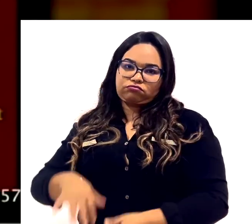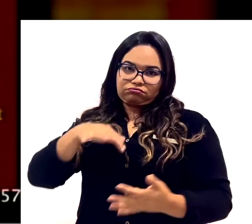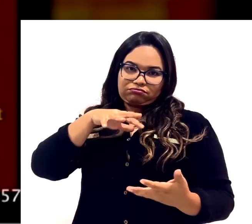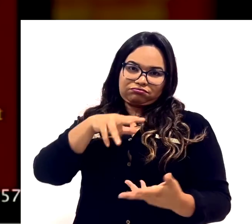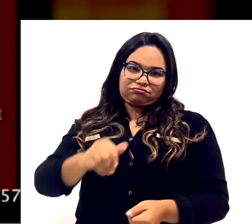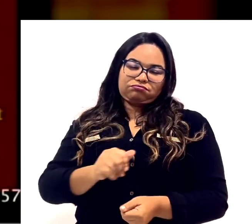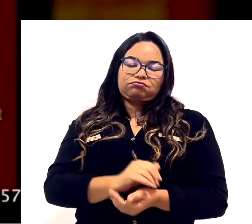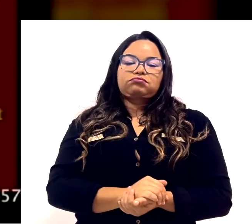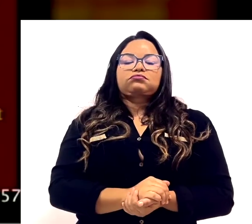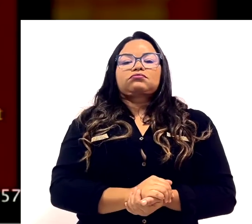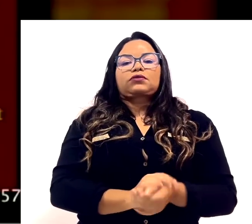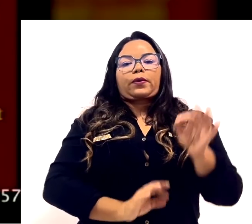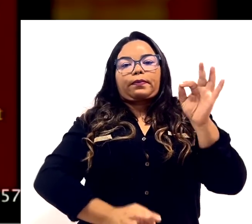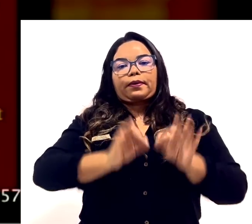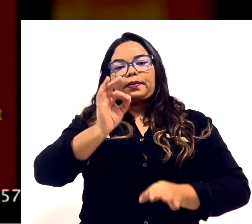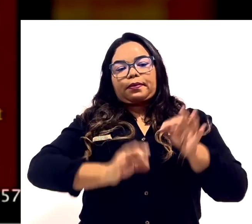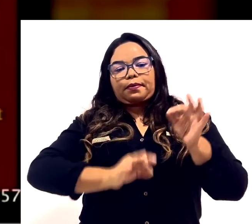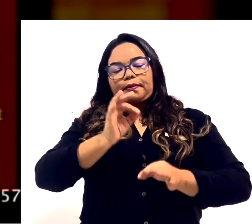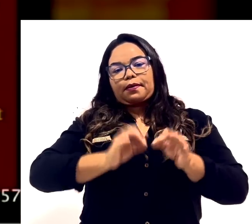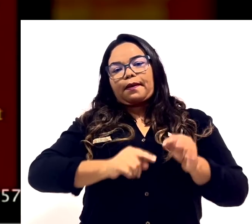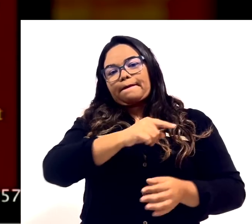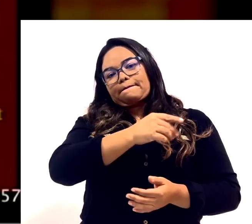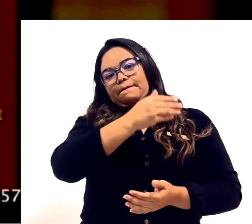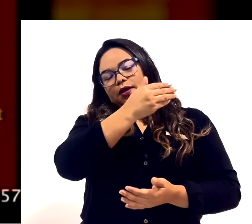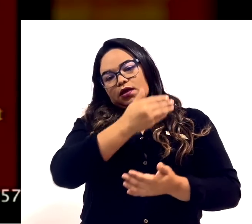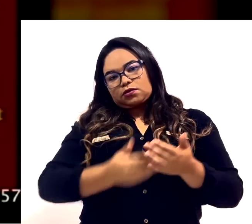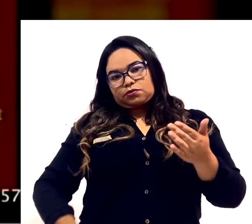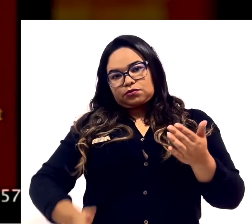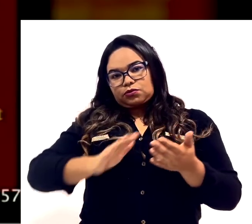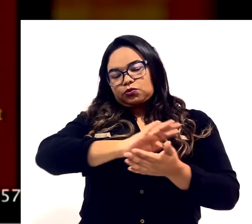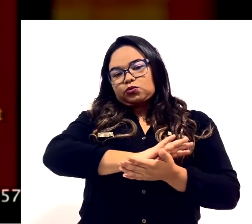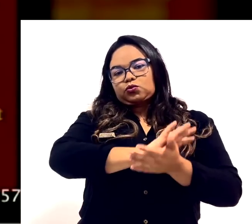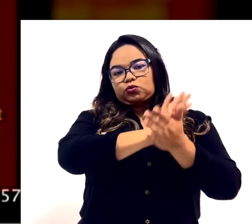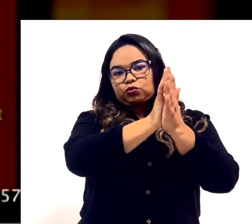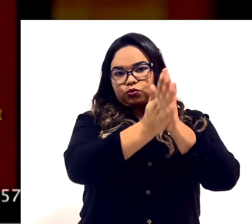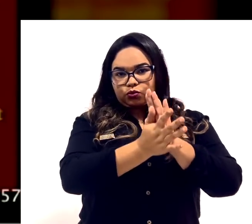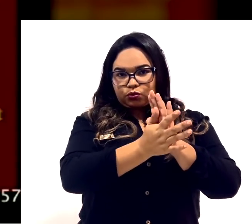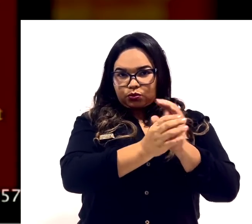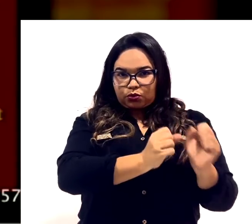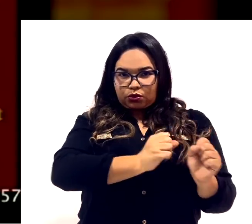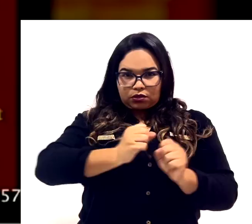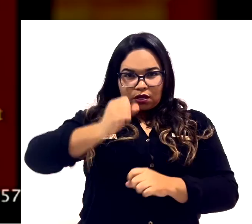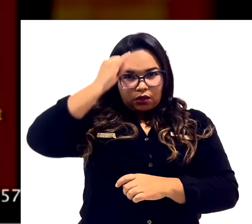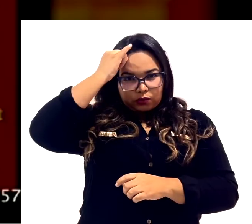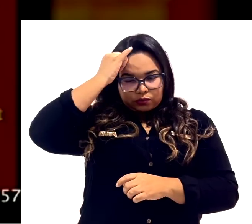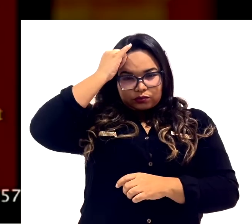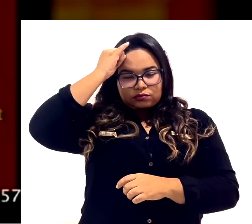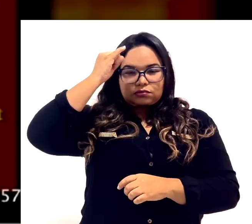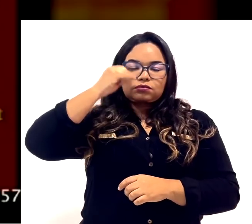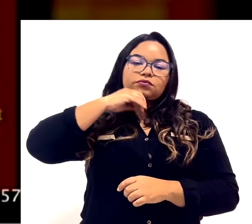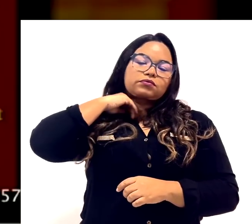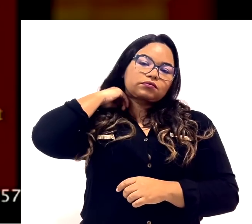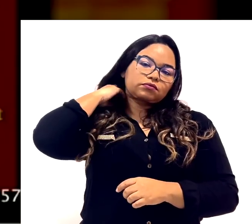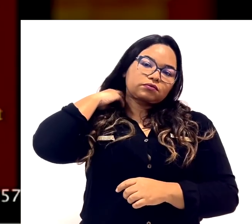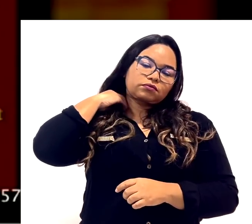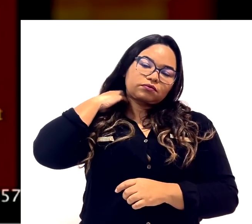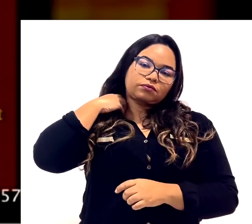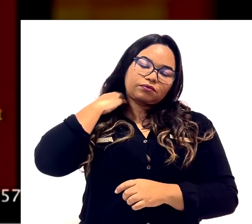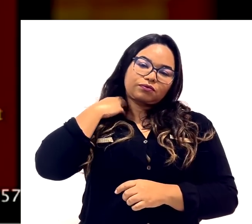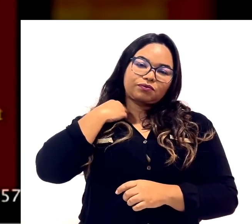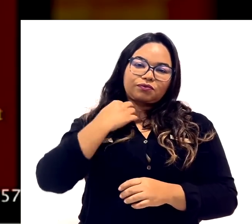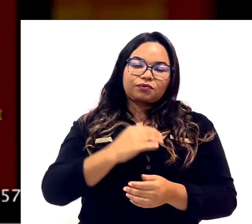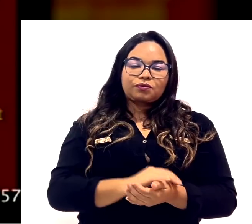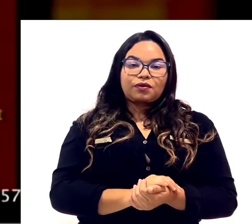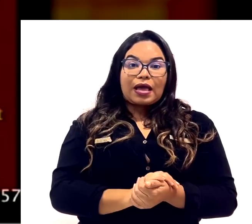E o juízo será estabelecido e eles tirarão o seu domínio para o destruir e para o desfazer até o fim. A Bíblia diz que ele